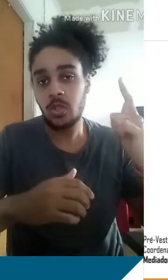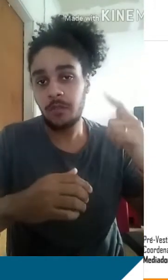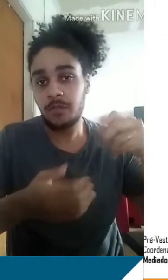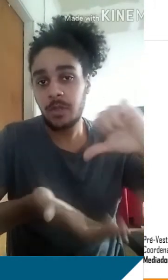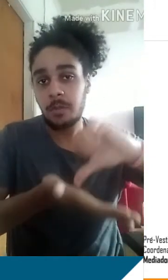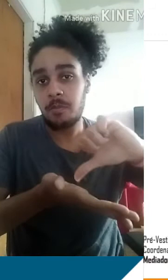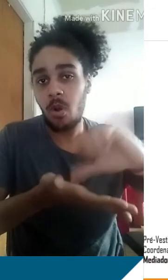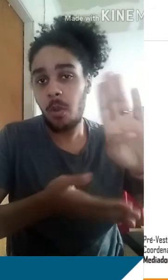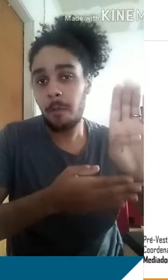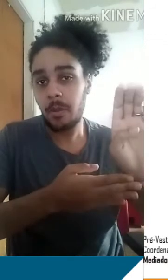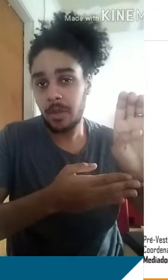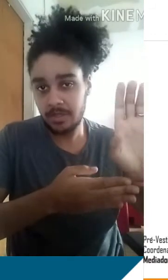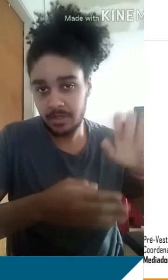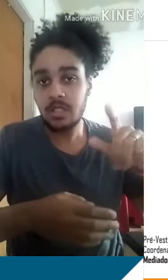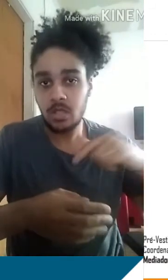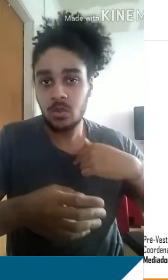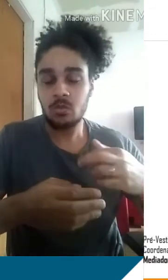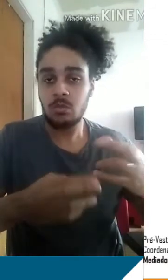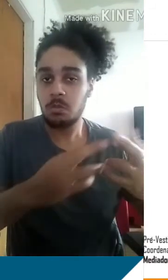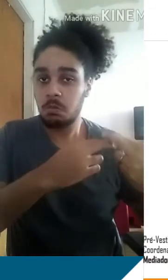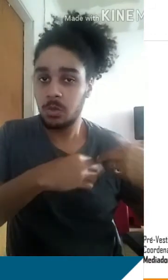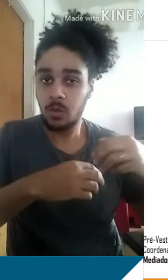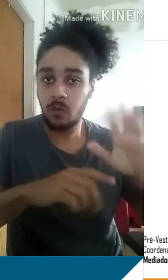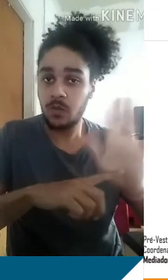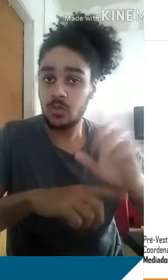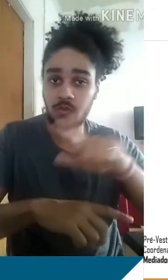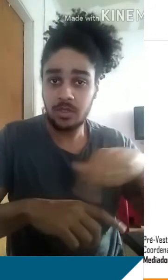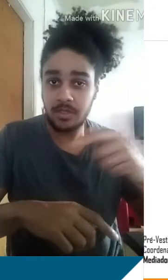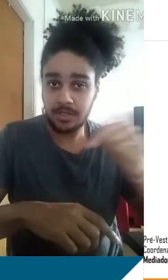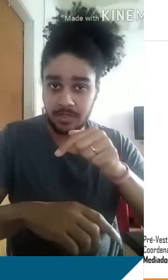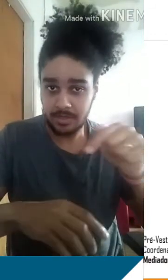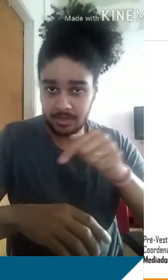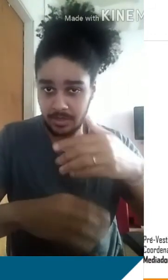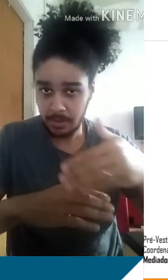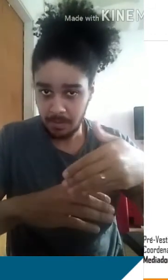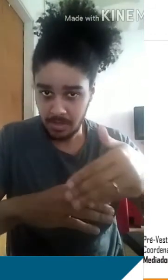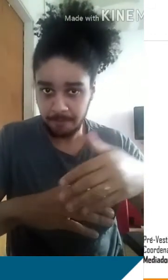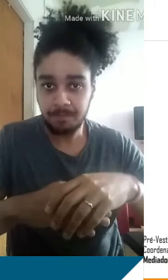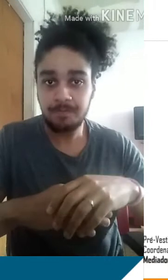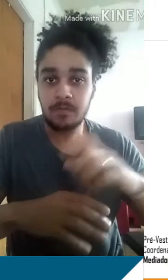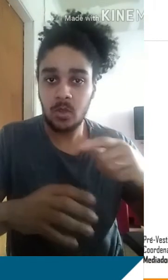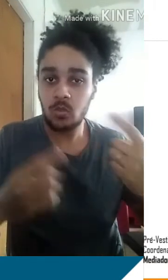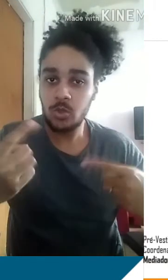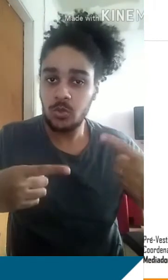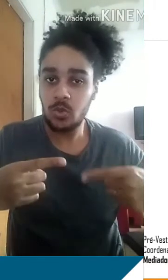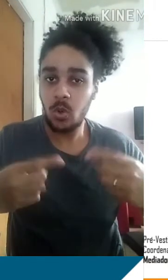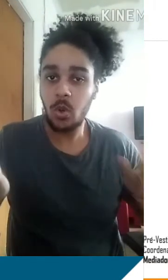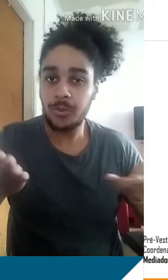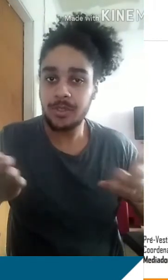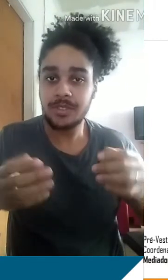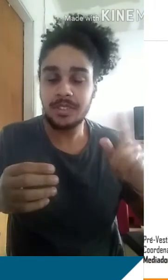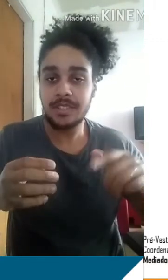discussão hoje vai se dar em torno sobre o meio técnico científico informacional e a dinâmica da terceira revolução industrial. Um conteúdo